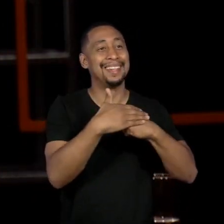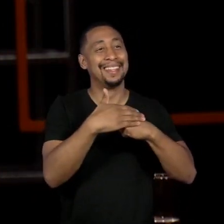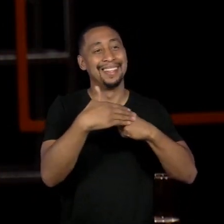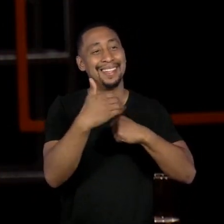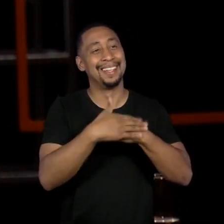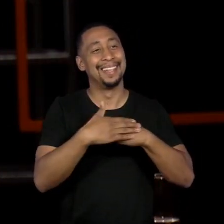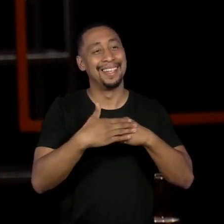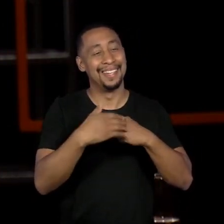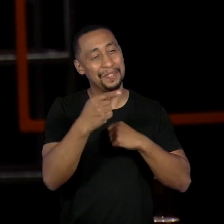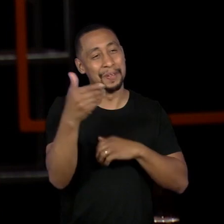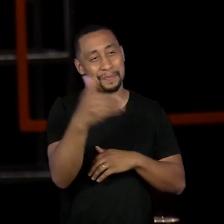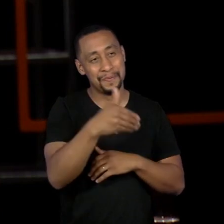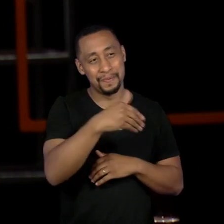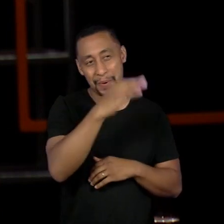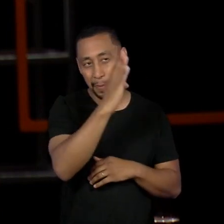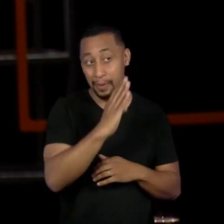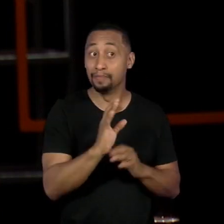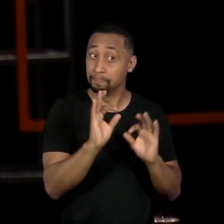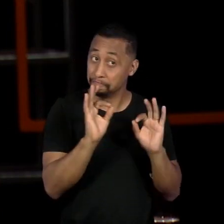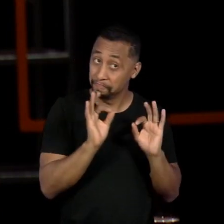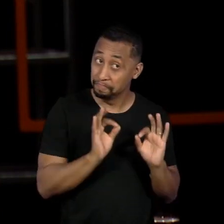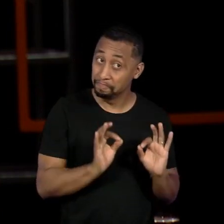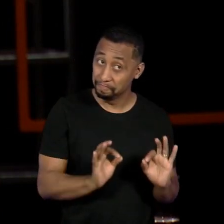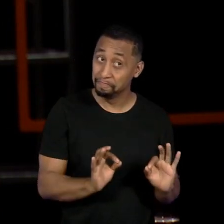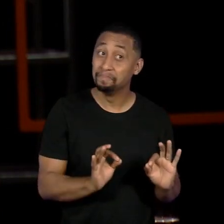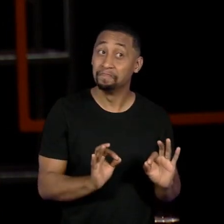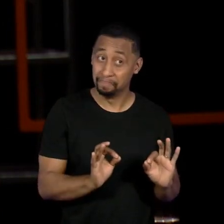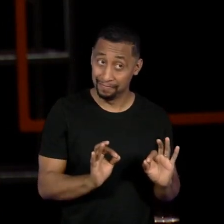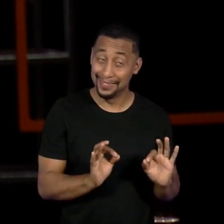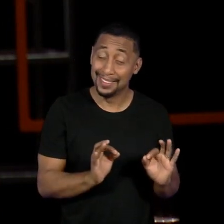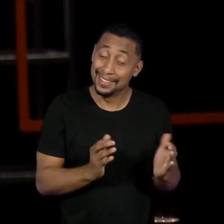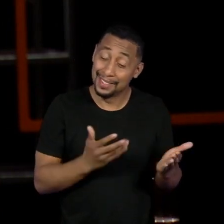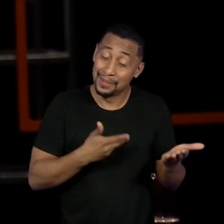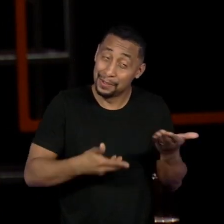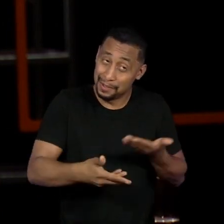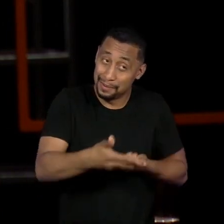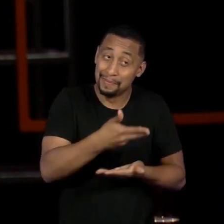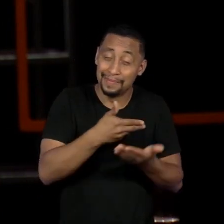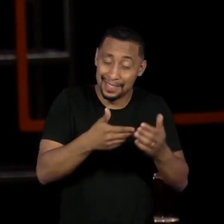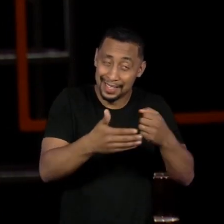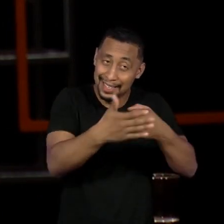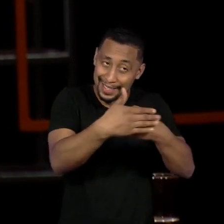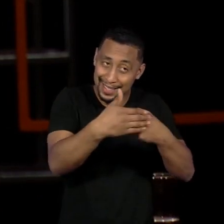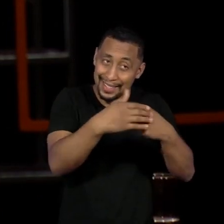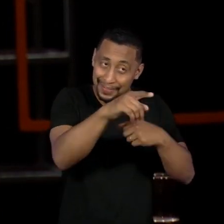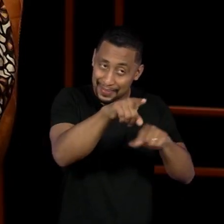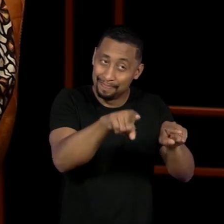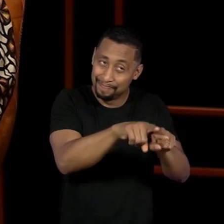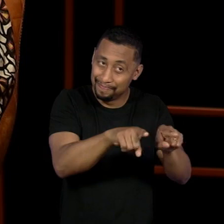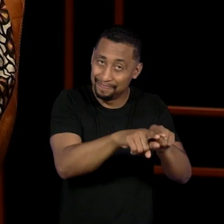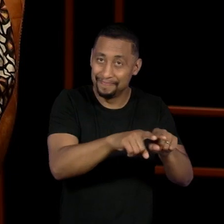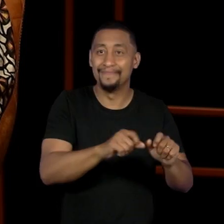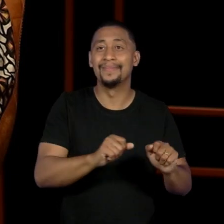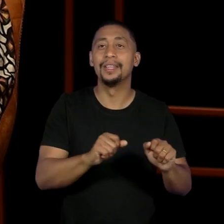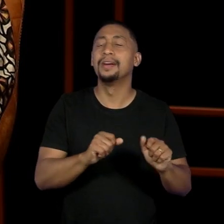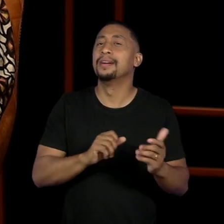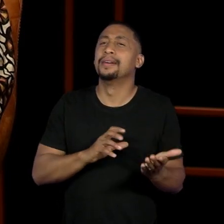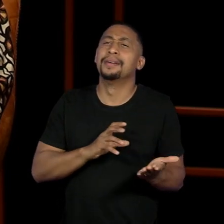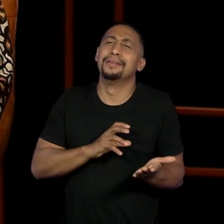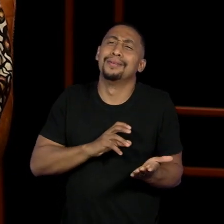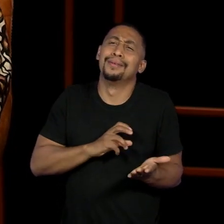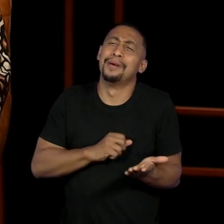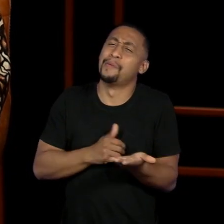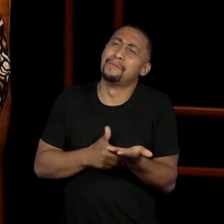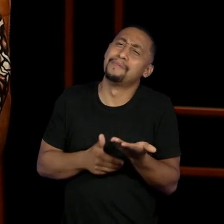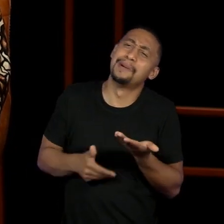pelo Brasil. Pode ter certeza que da mesma forma nós temos esse carinho por você também. Não, é um amor retribuído,